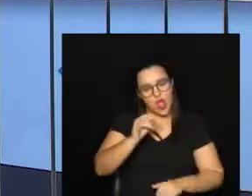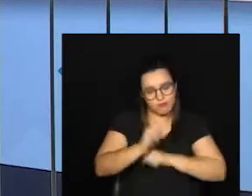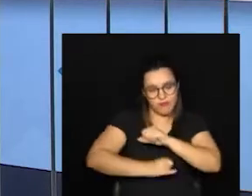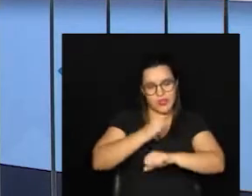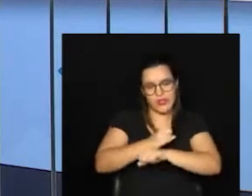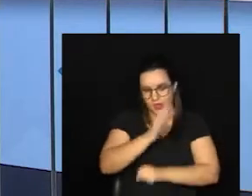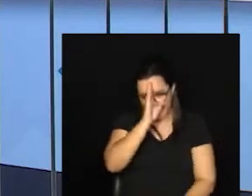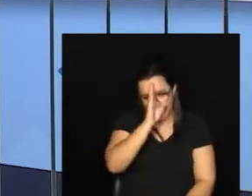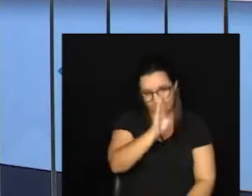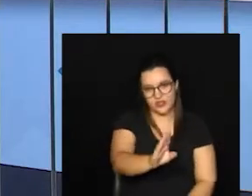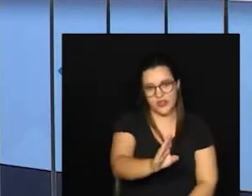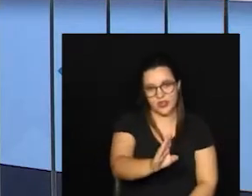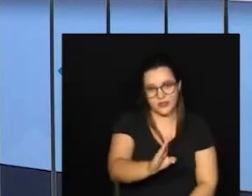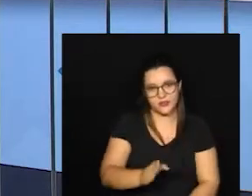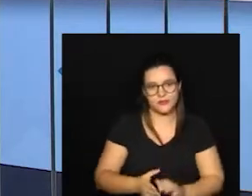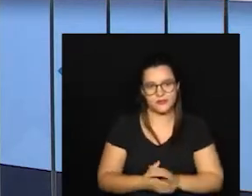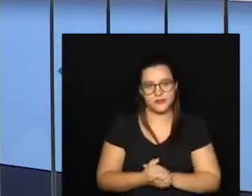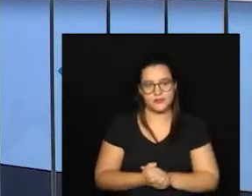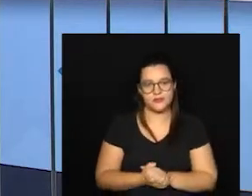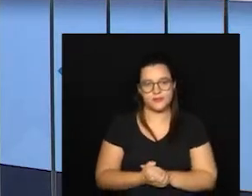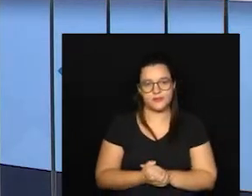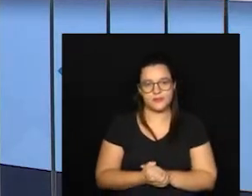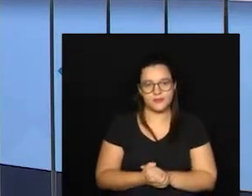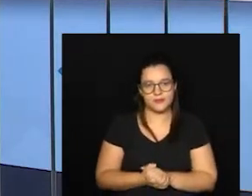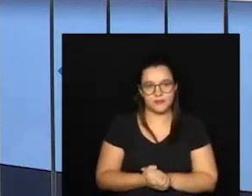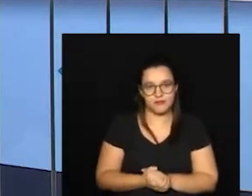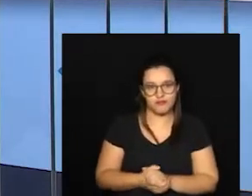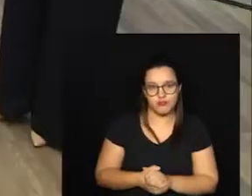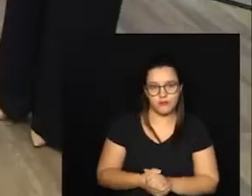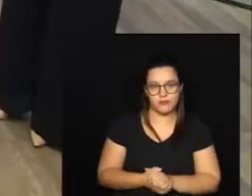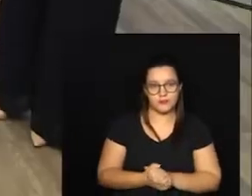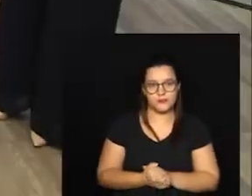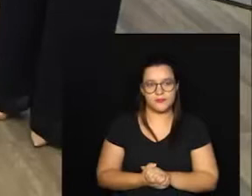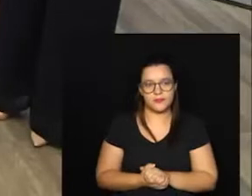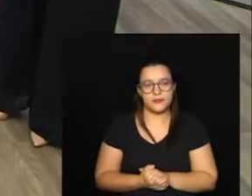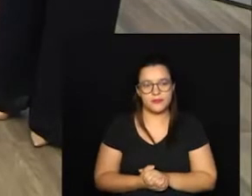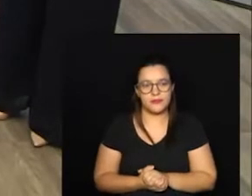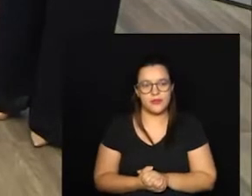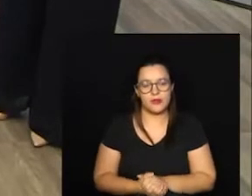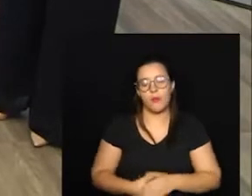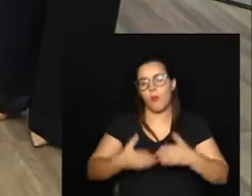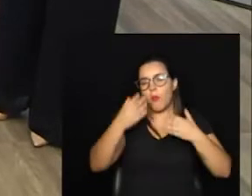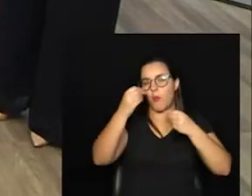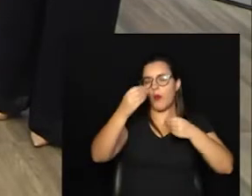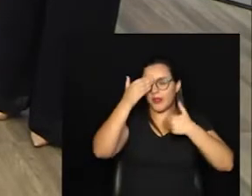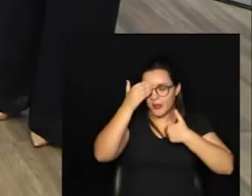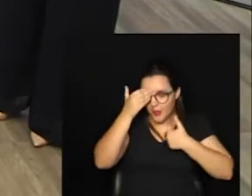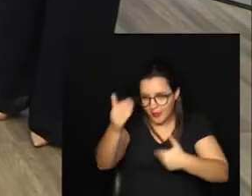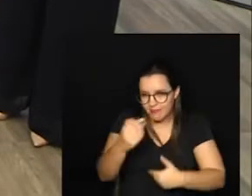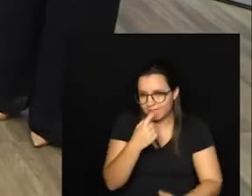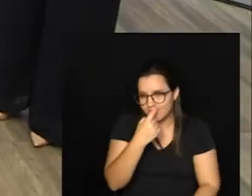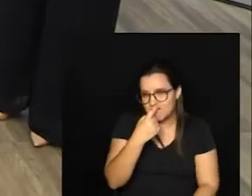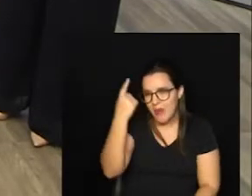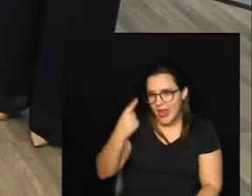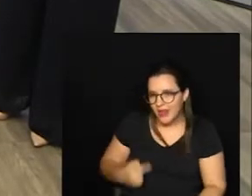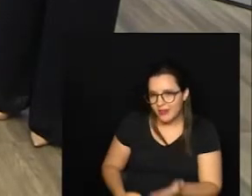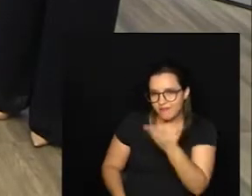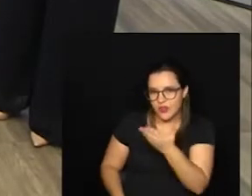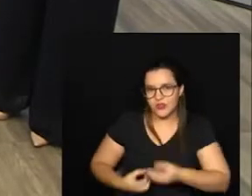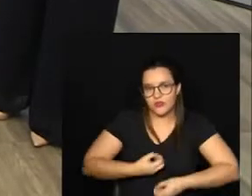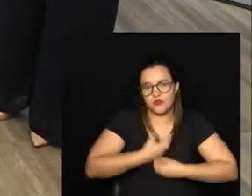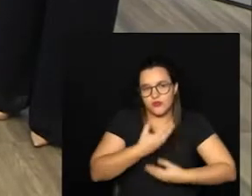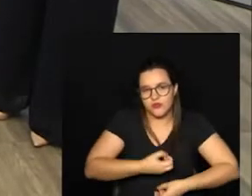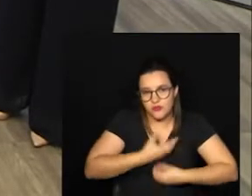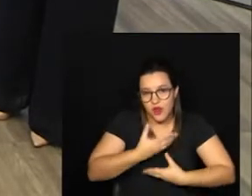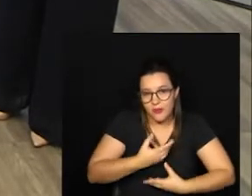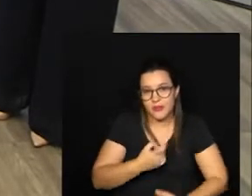cidade, no caso de Campinas, aqui no Poupa Tempo que fica no Campinas Shopping. Muito obrigado, Mina Abreu, pelas informações